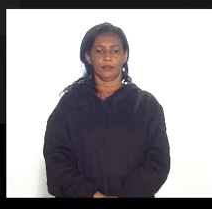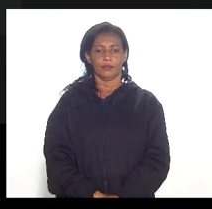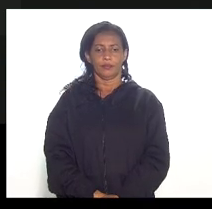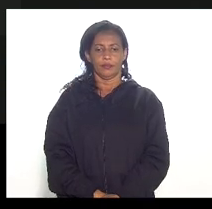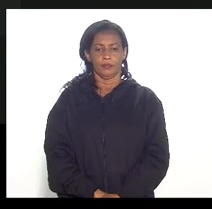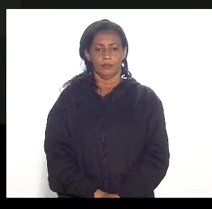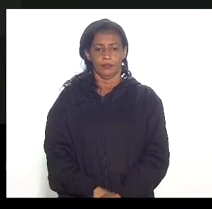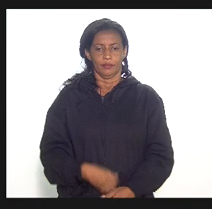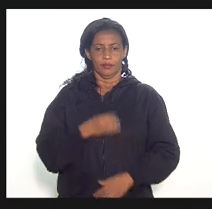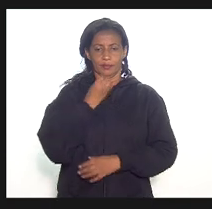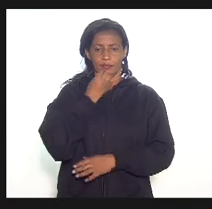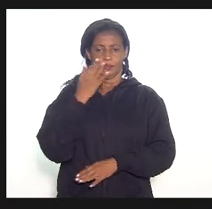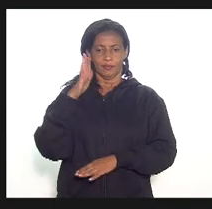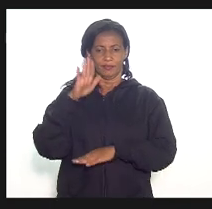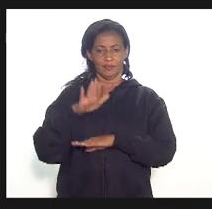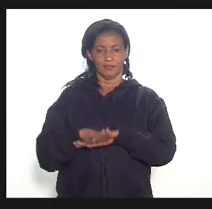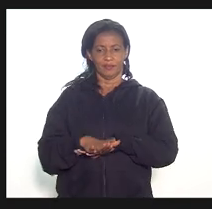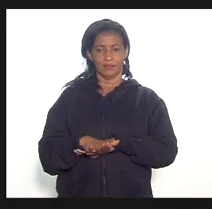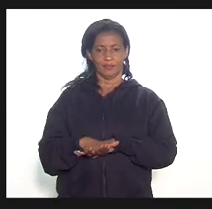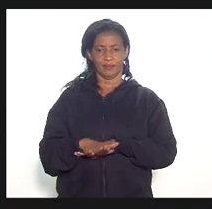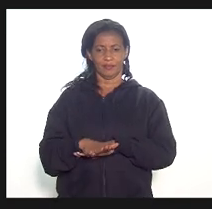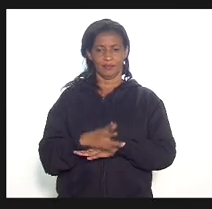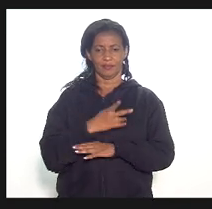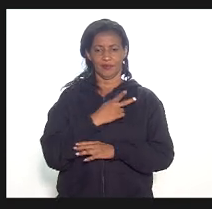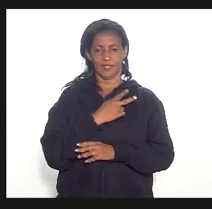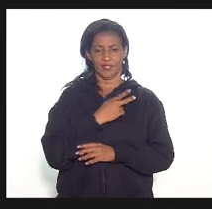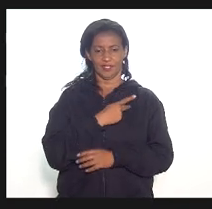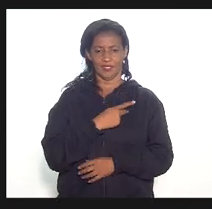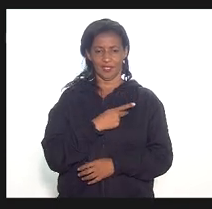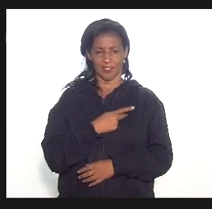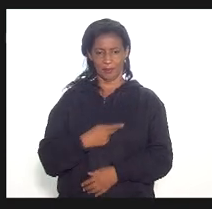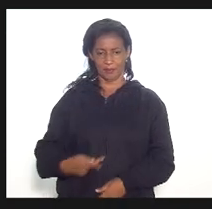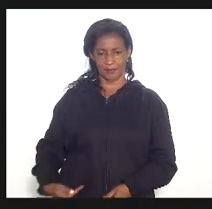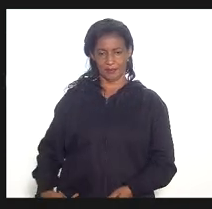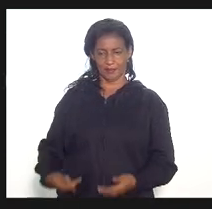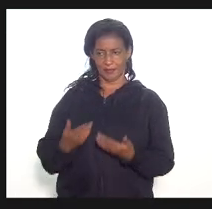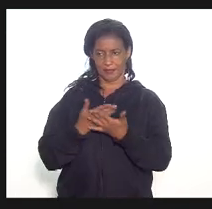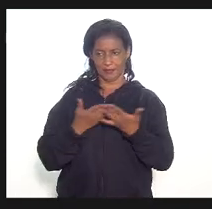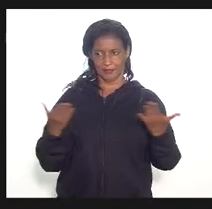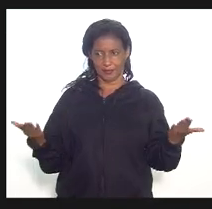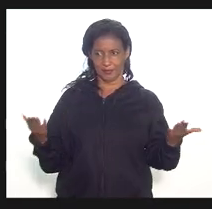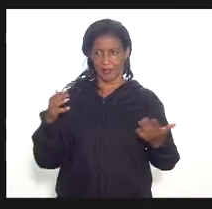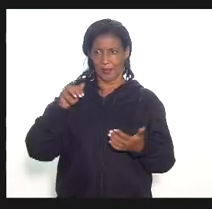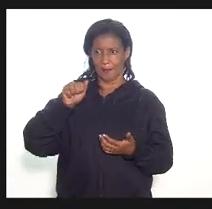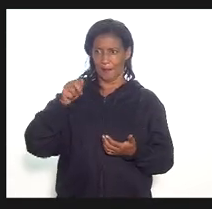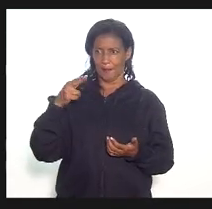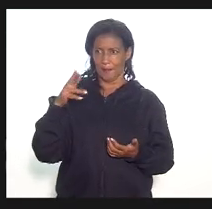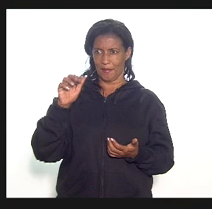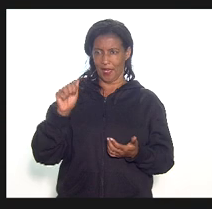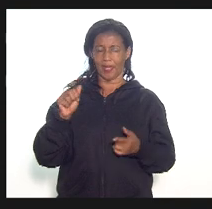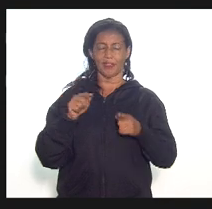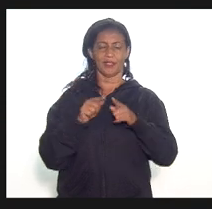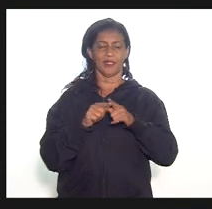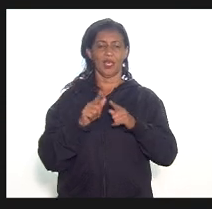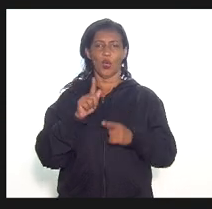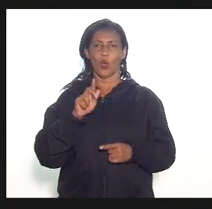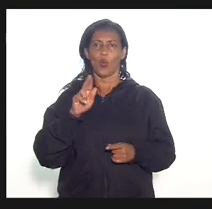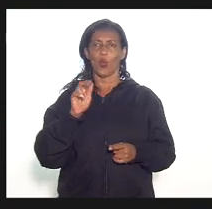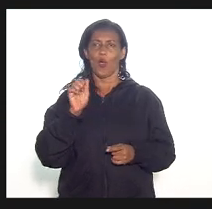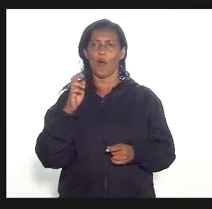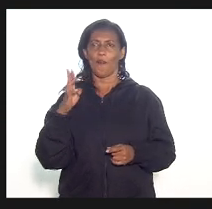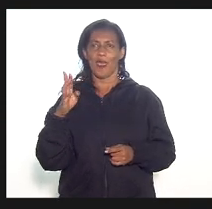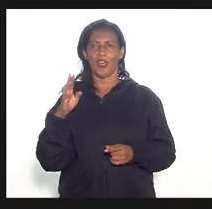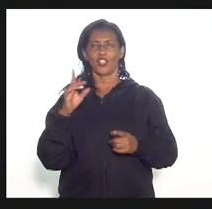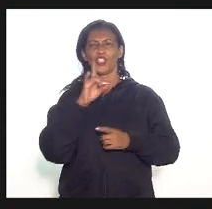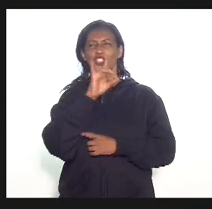boa tarde doutora Matarrocha queria parabenizar a senhora o deputado Márcio Galberto pelo dia de hoje dia do policial